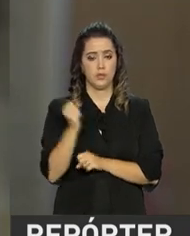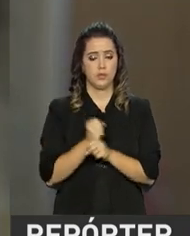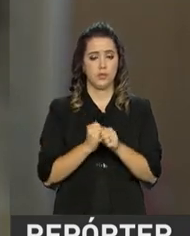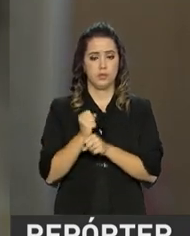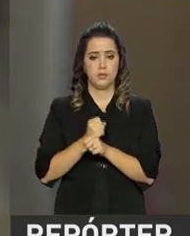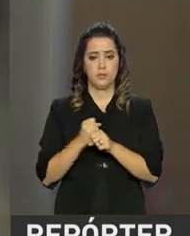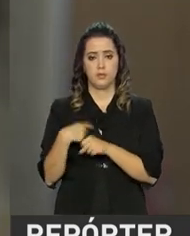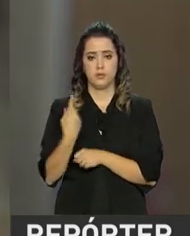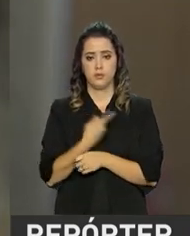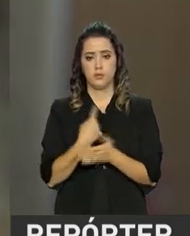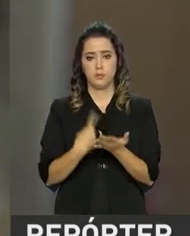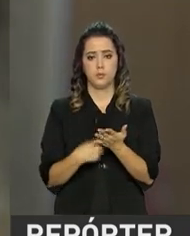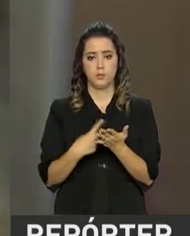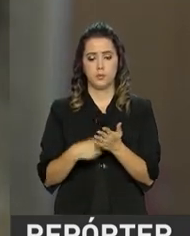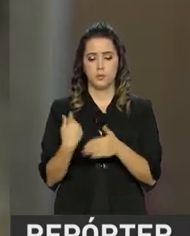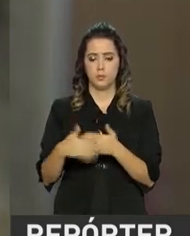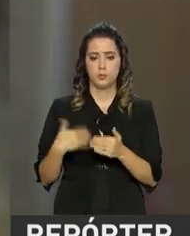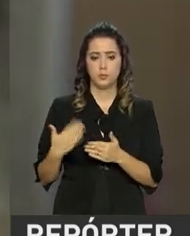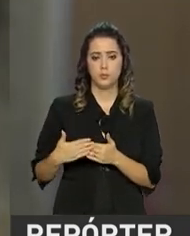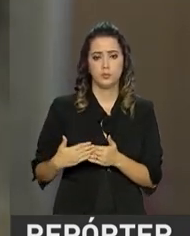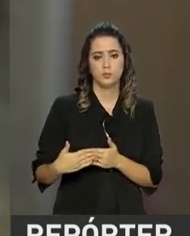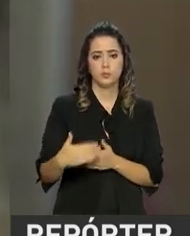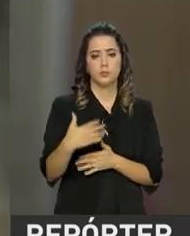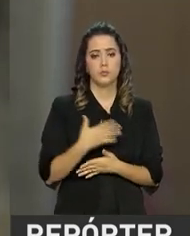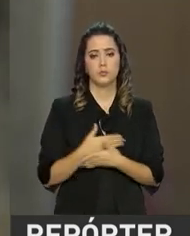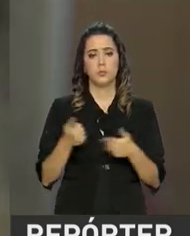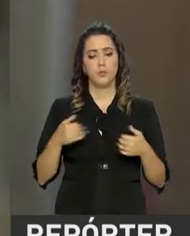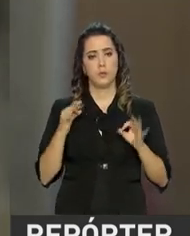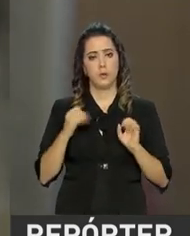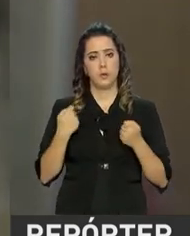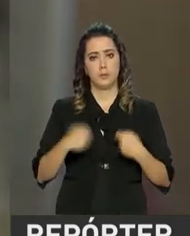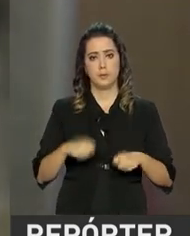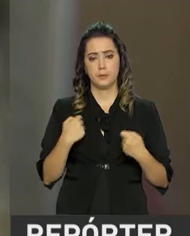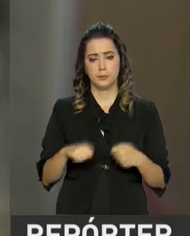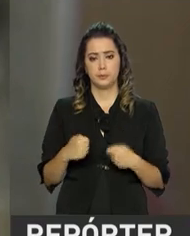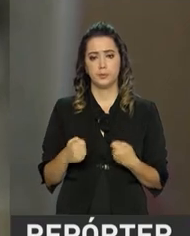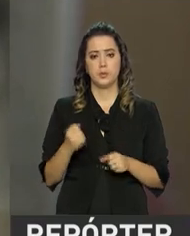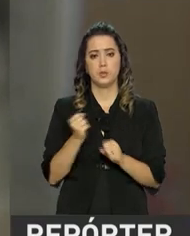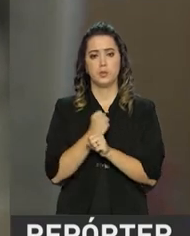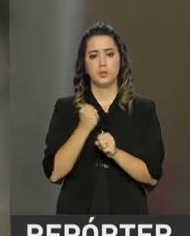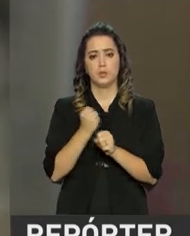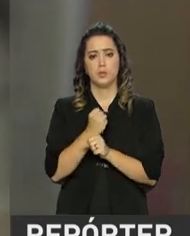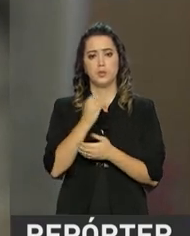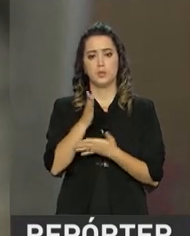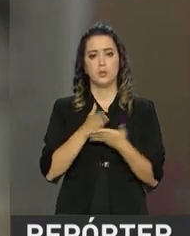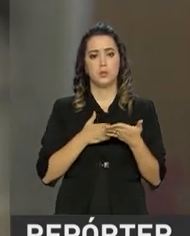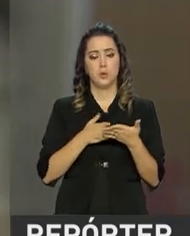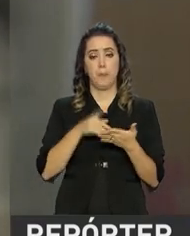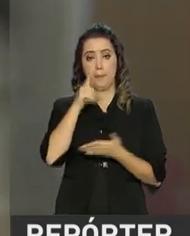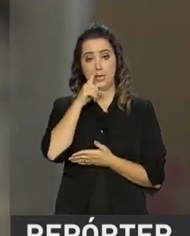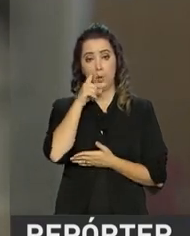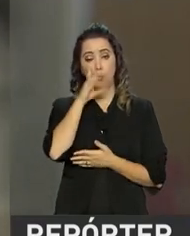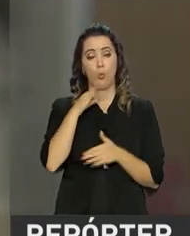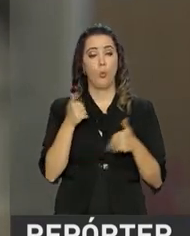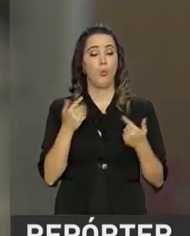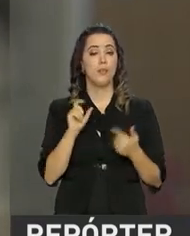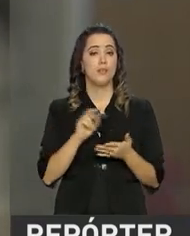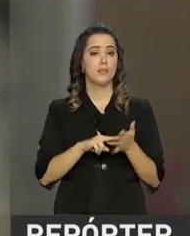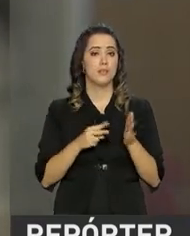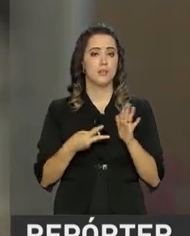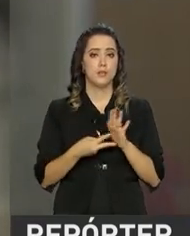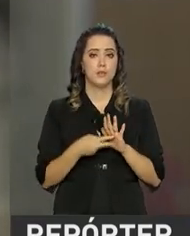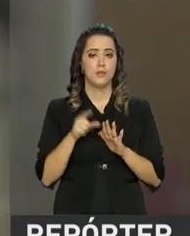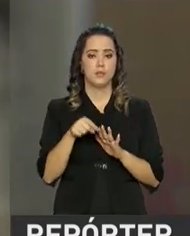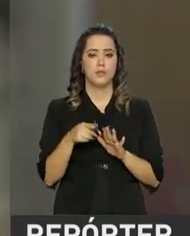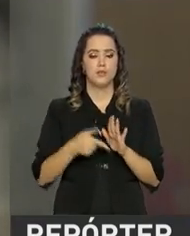ponto que é primordial aprimorarmos, que é a construção da matriz de repartição de riscos. O que é isso? É